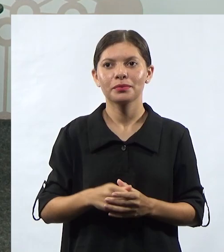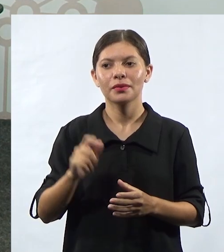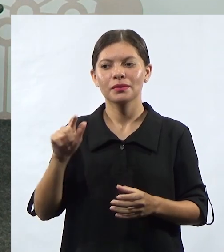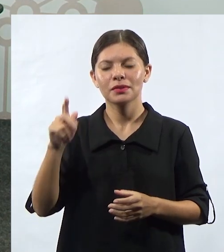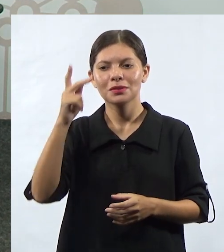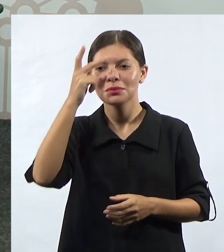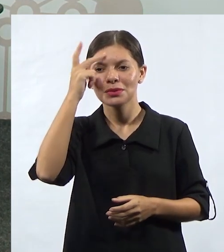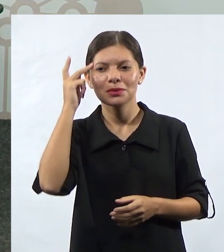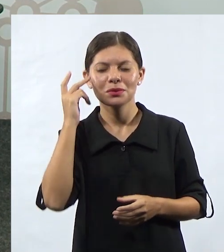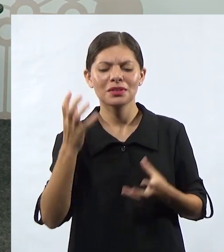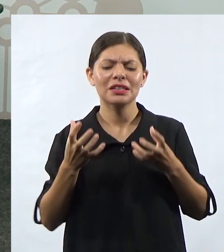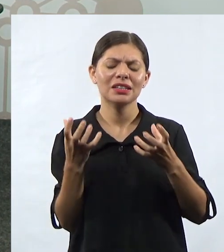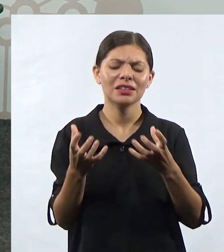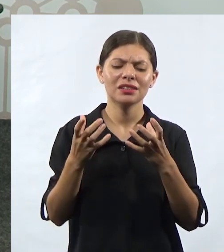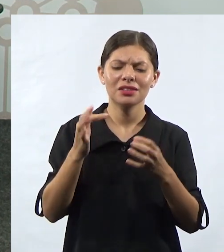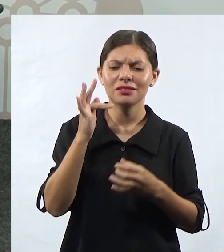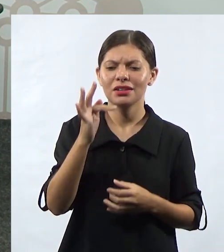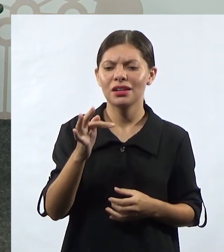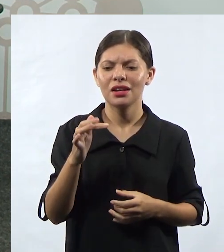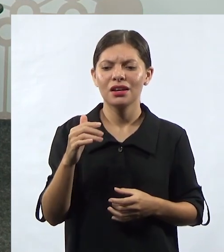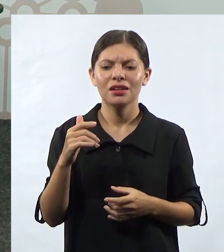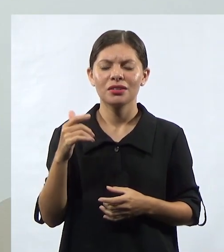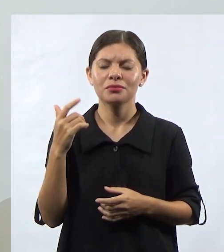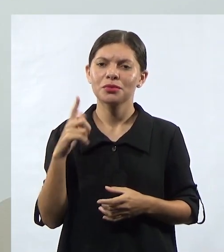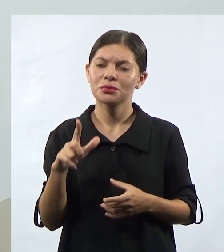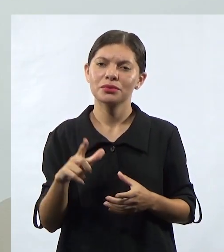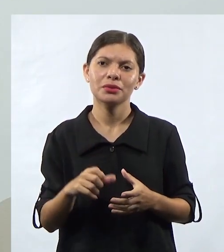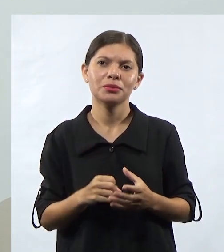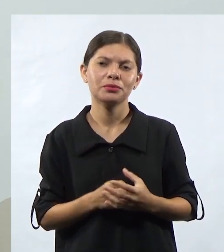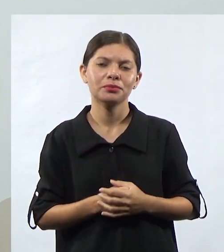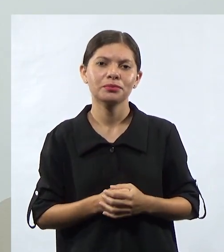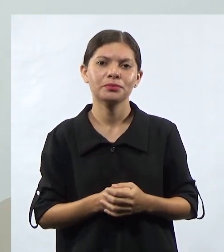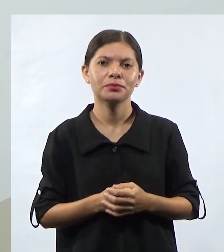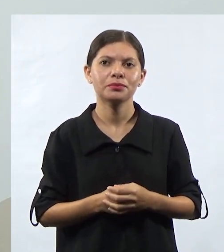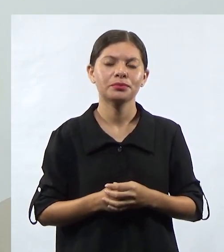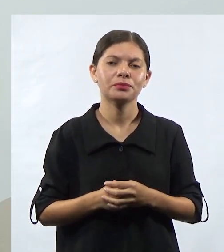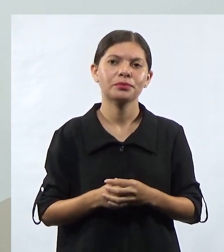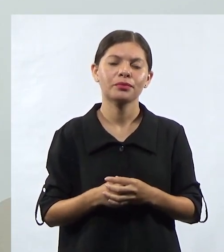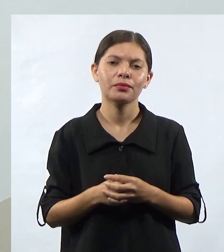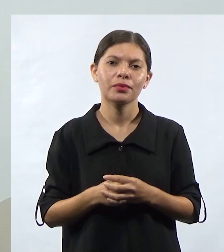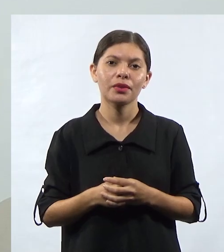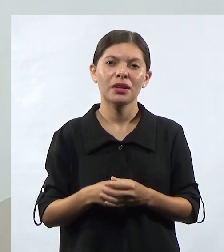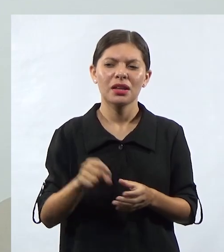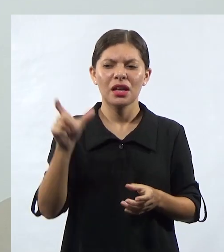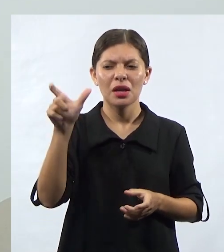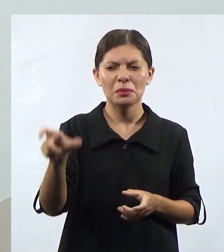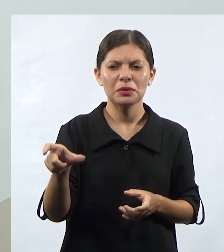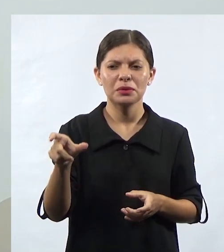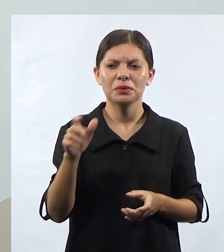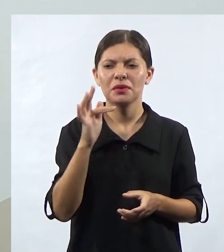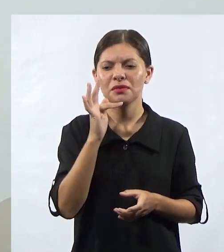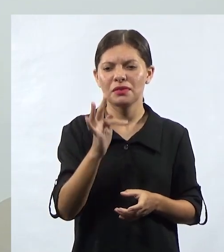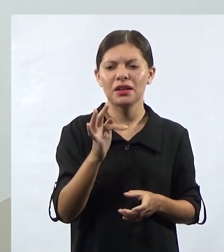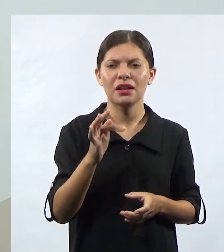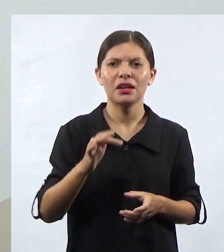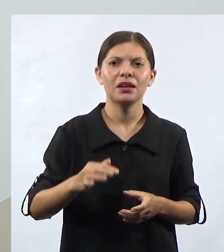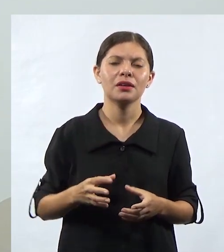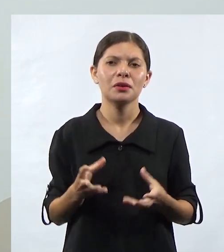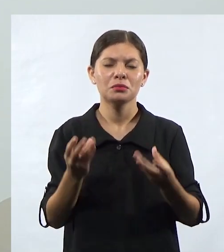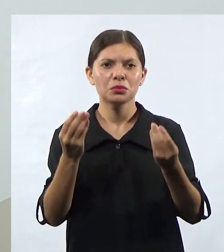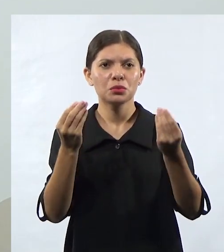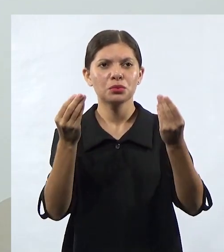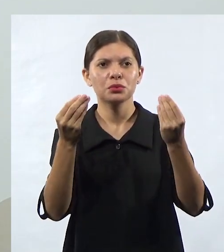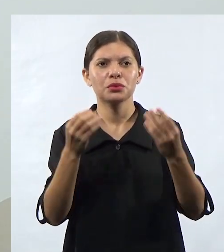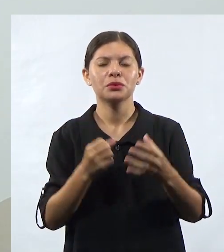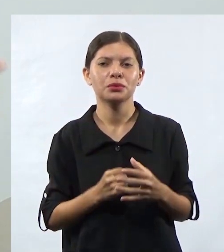mais em participar. Ou, né, o contrário, alguém está falando demais, ele acha que só ele que está falando, e depois ele perde o